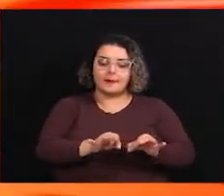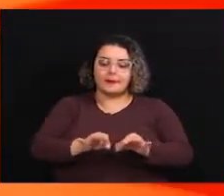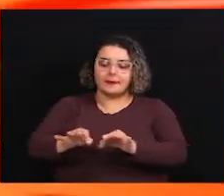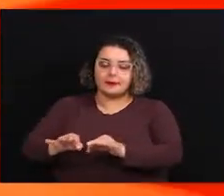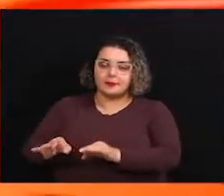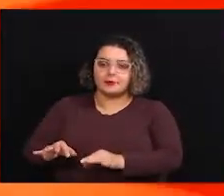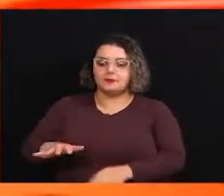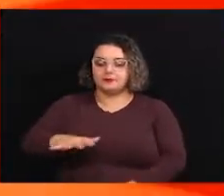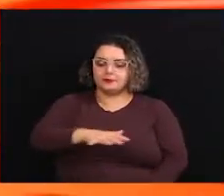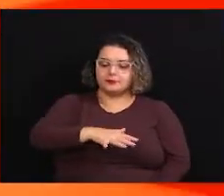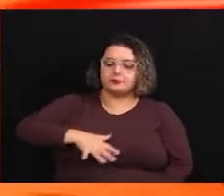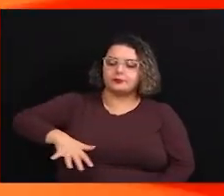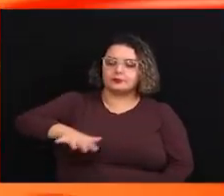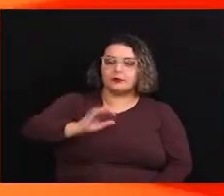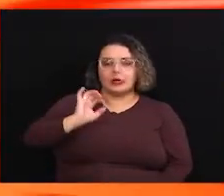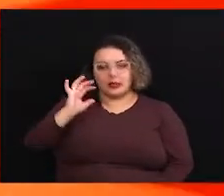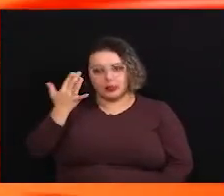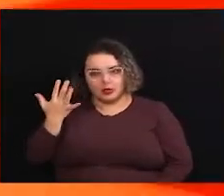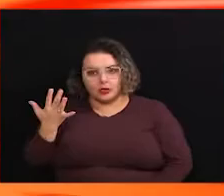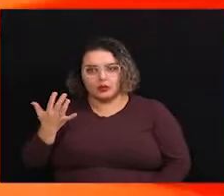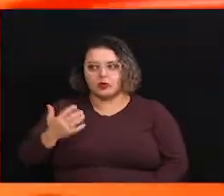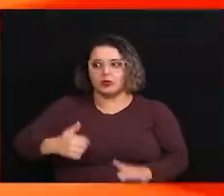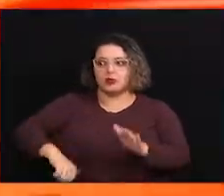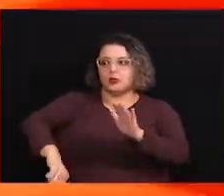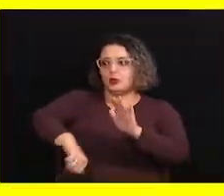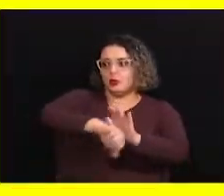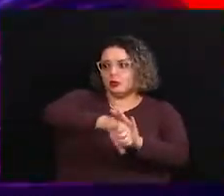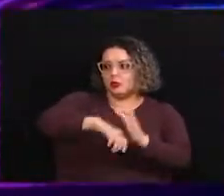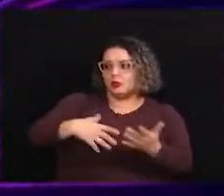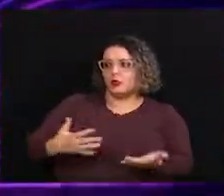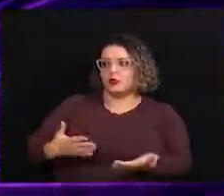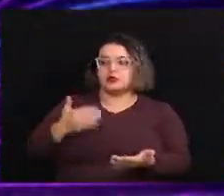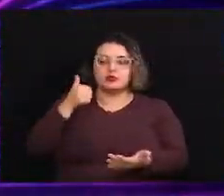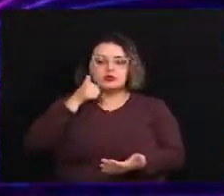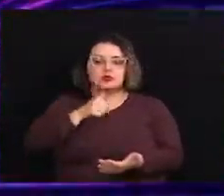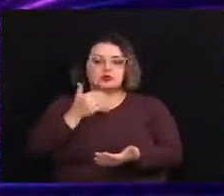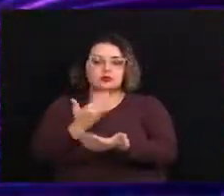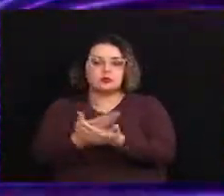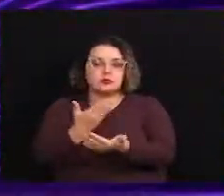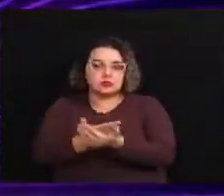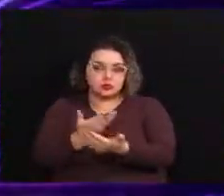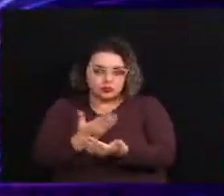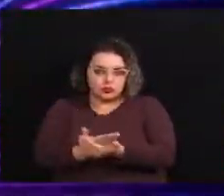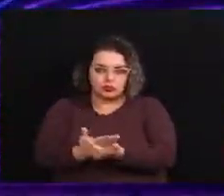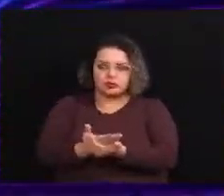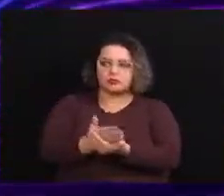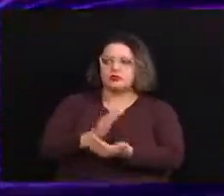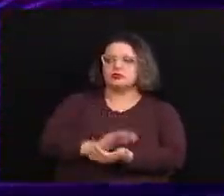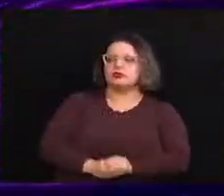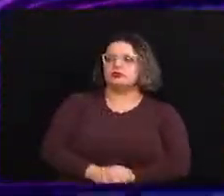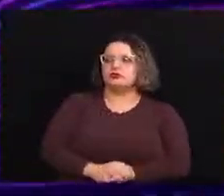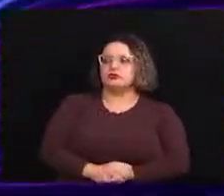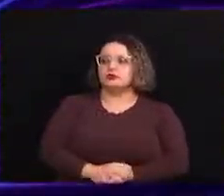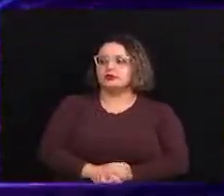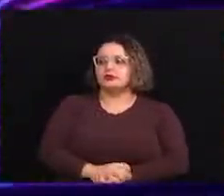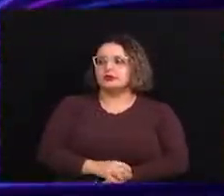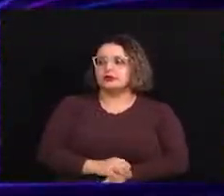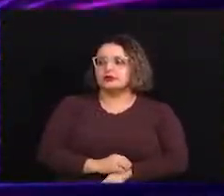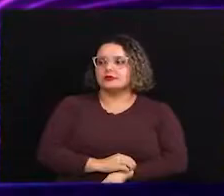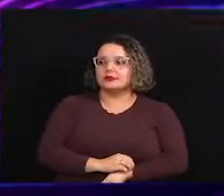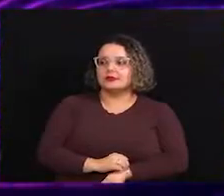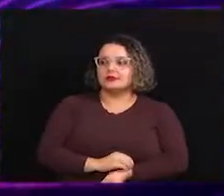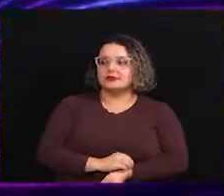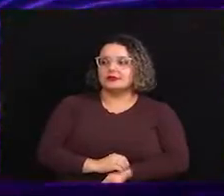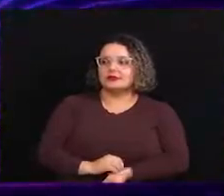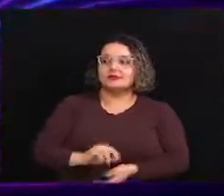já é no Parque Barigui, quando ocorre um crime, é descoberto o corpo de uma estudante. E